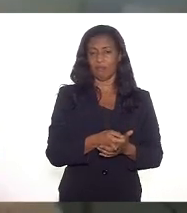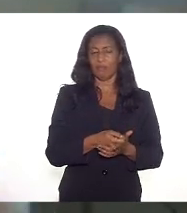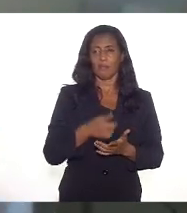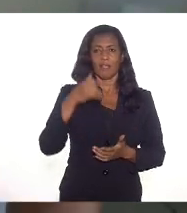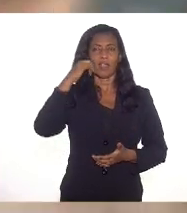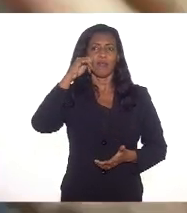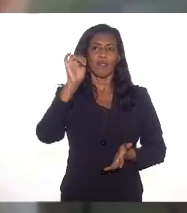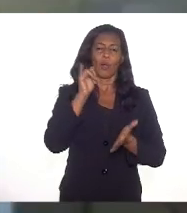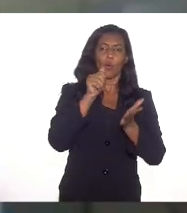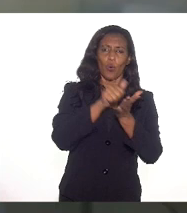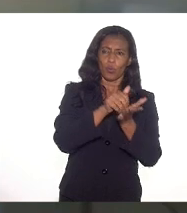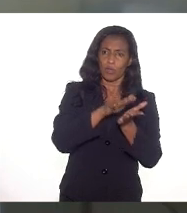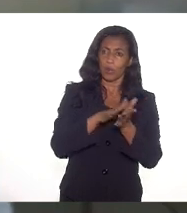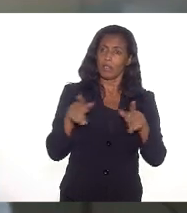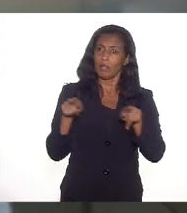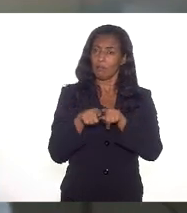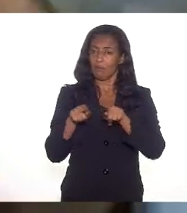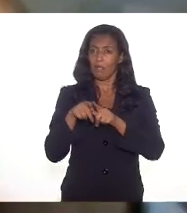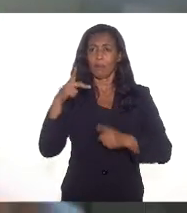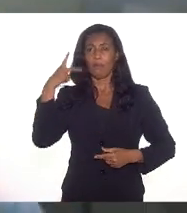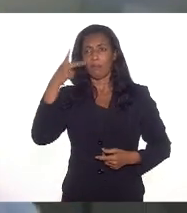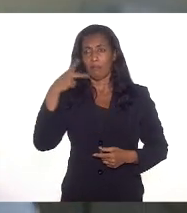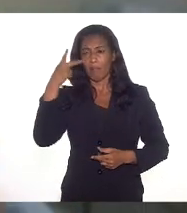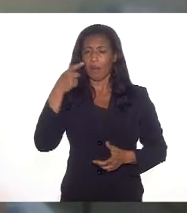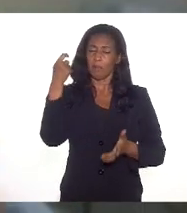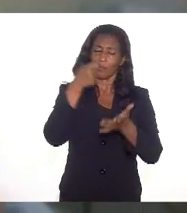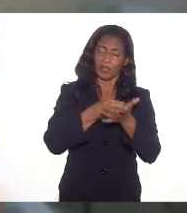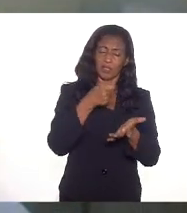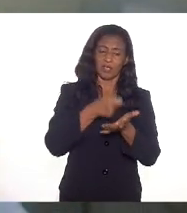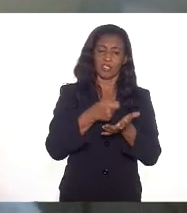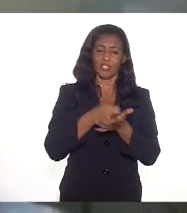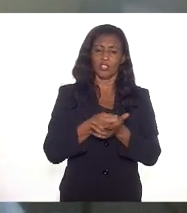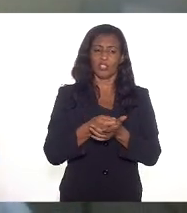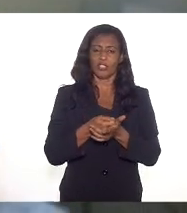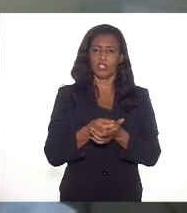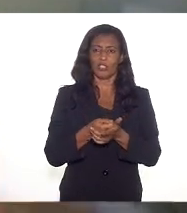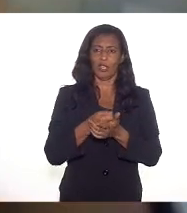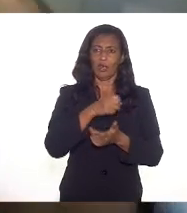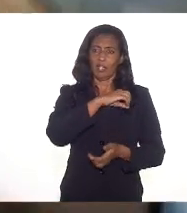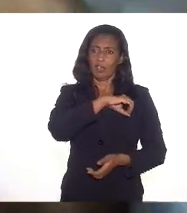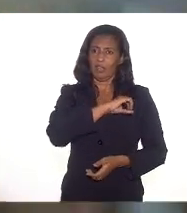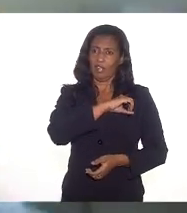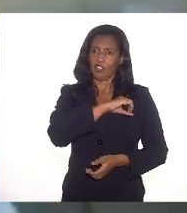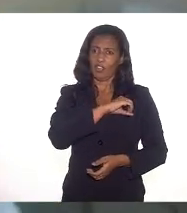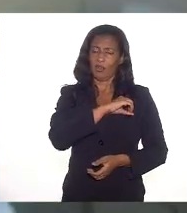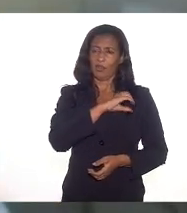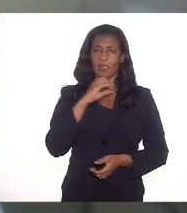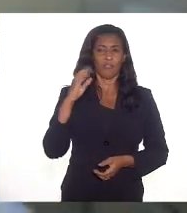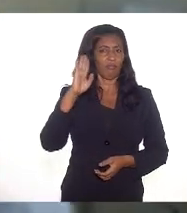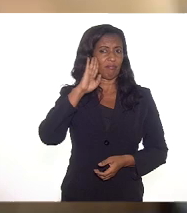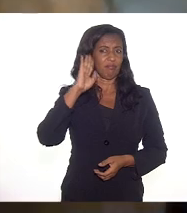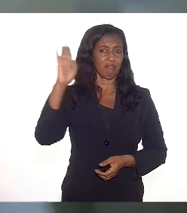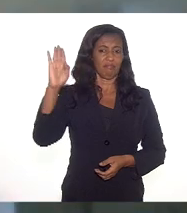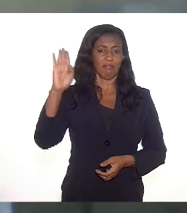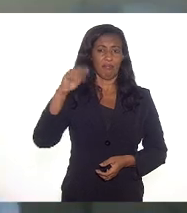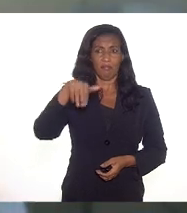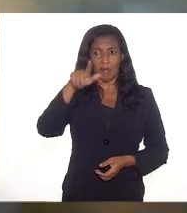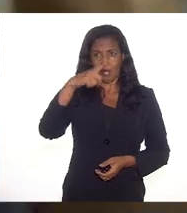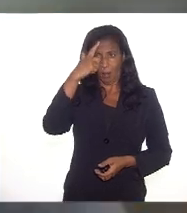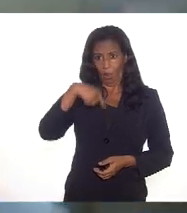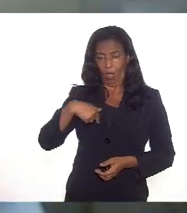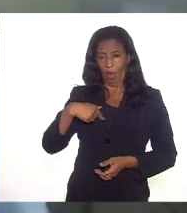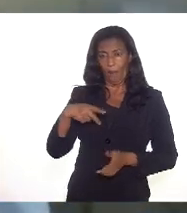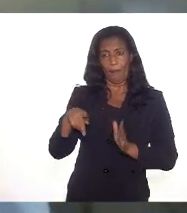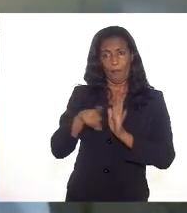consequência, vamos também no parlamento insistir que essa questão das câmaras é fundamental para quem usa e